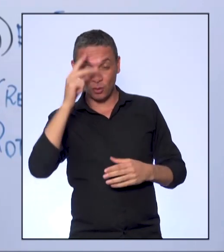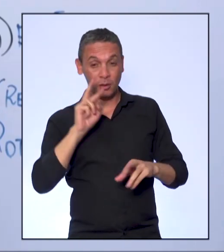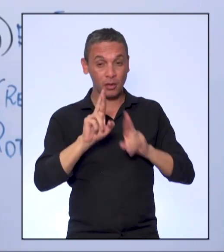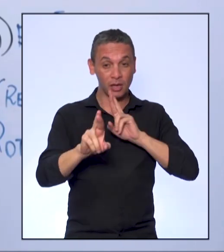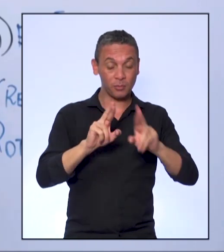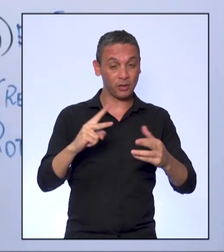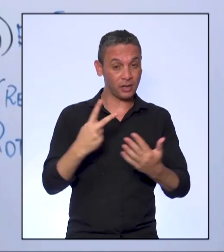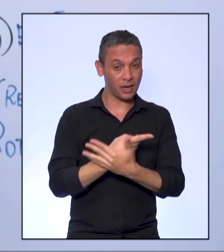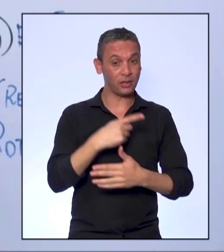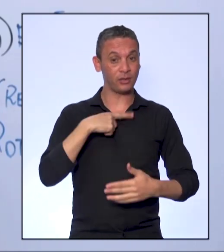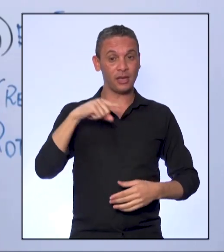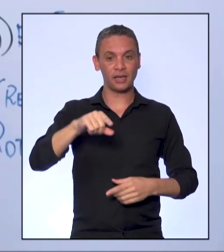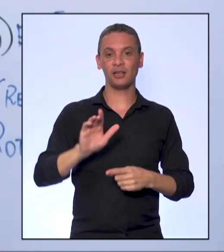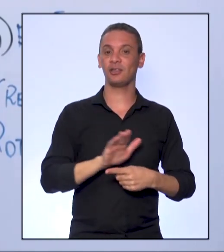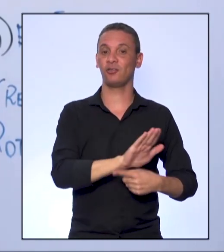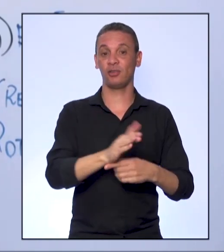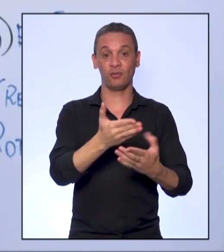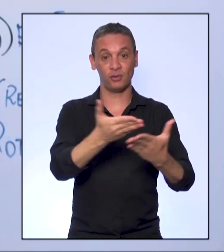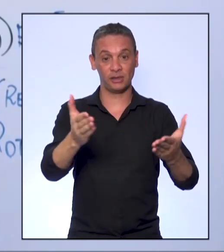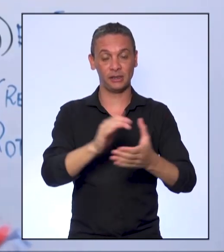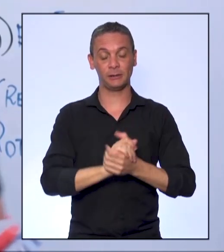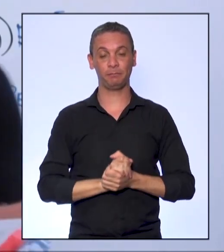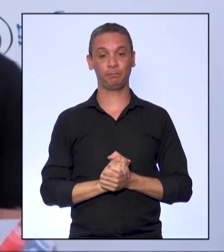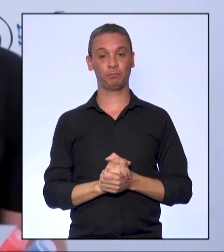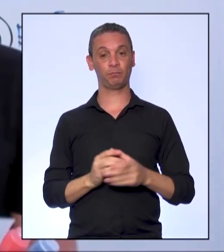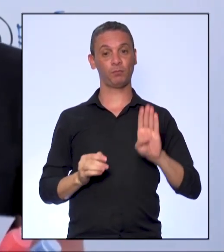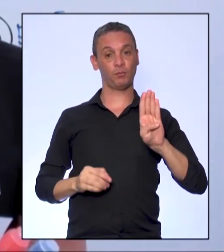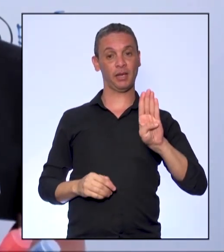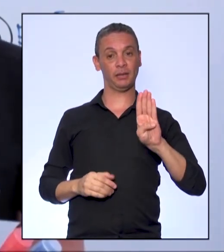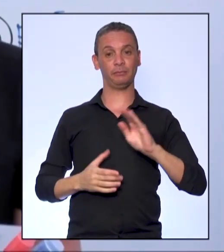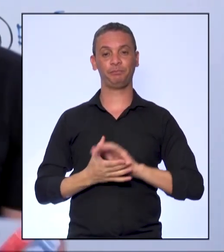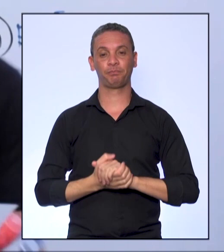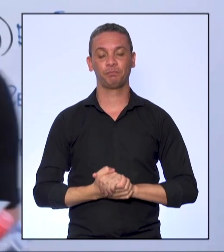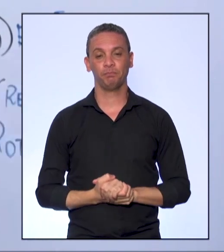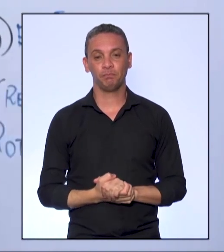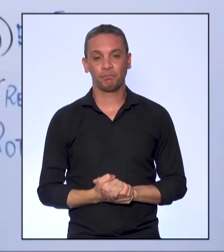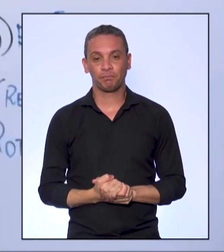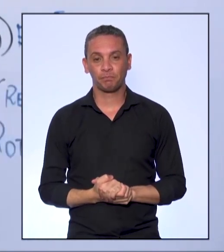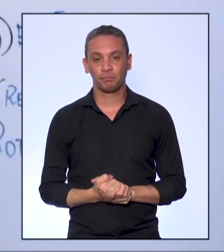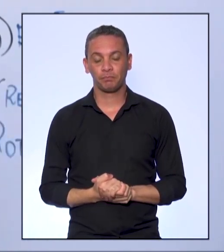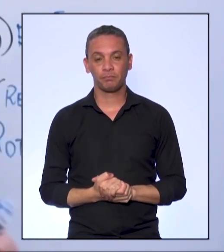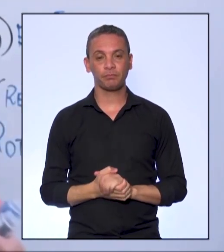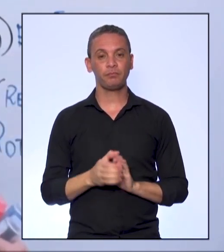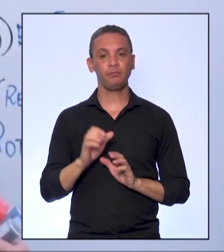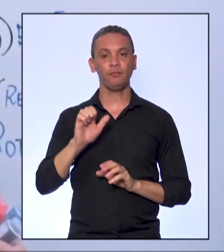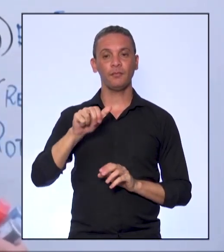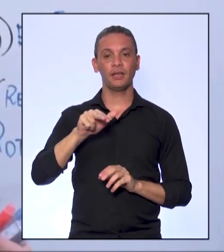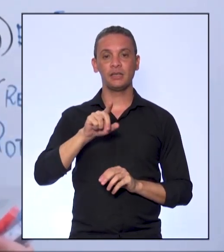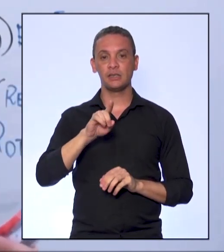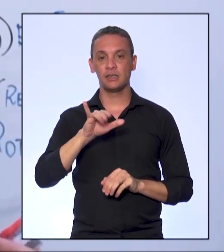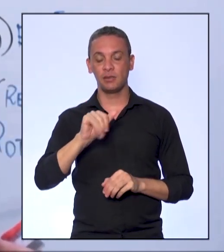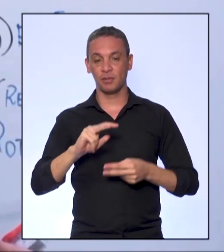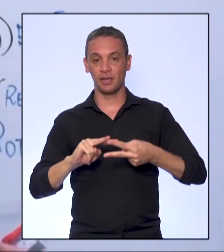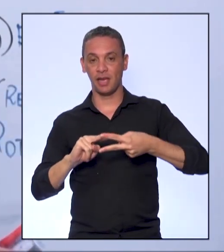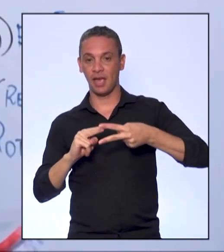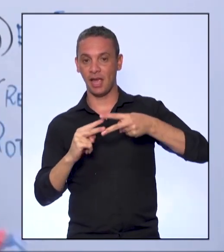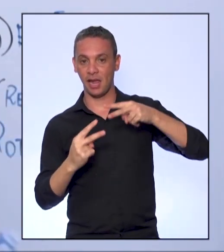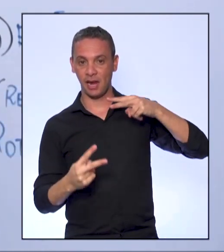dificuldade. E fala que aqui a gente está ajudando vocês aqui, tá? Letra B. A enzima RNA polimerase é responsável